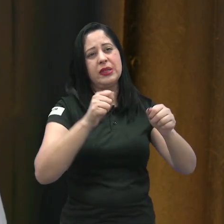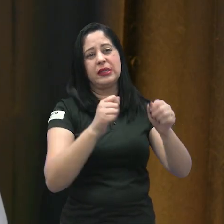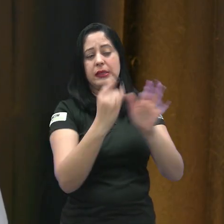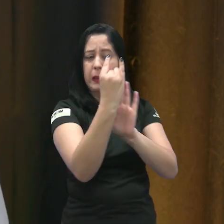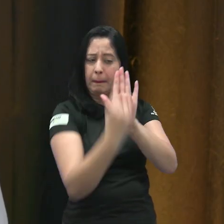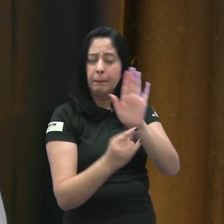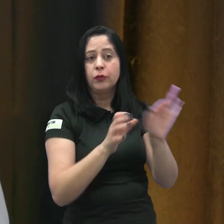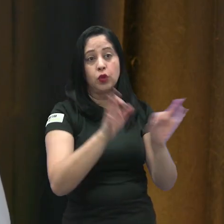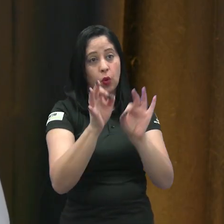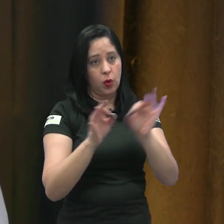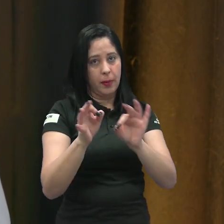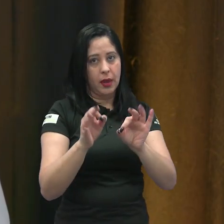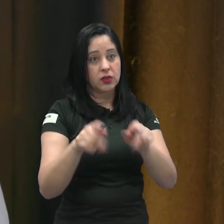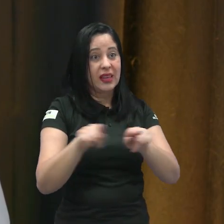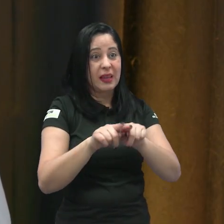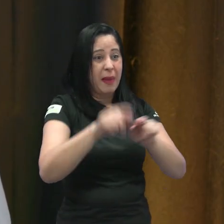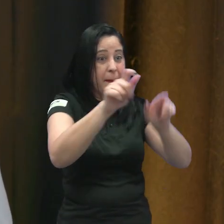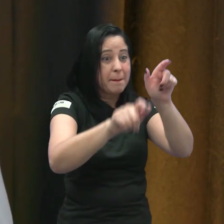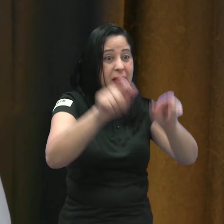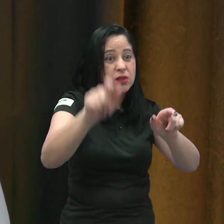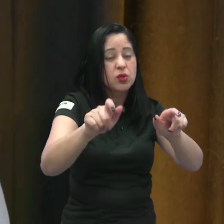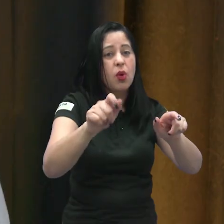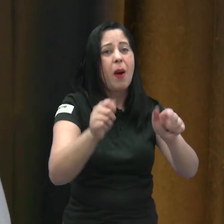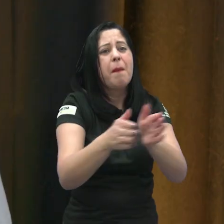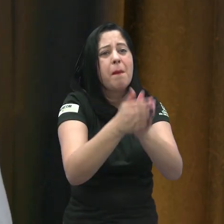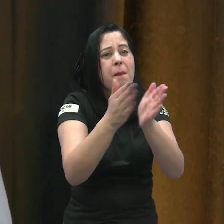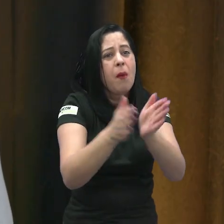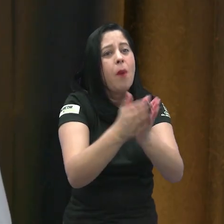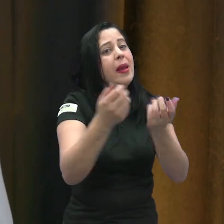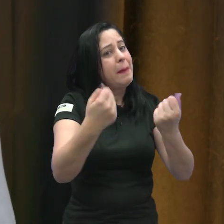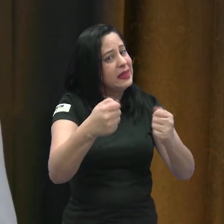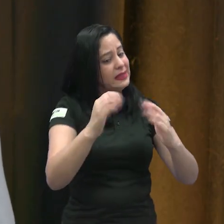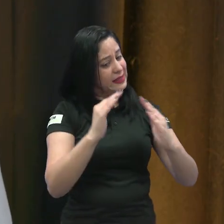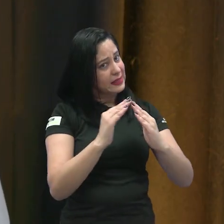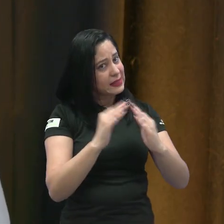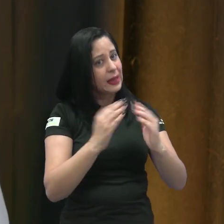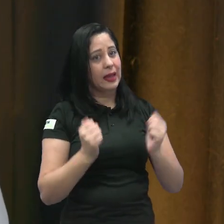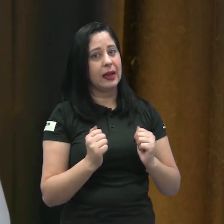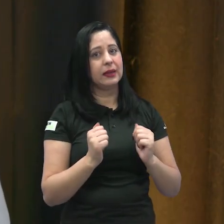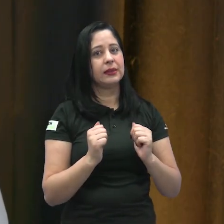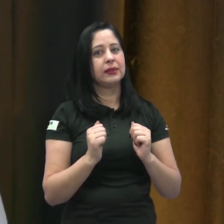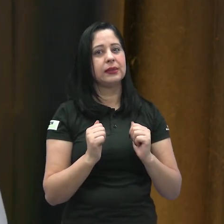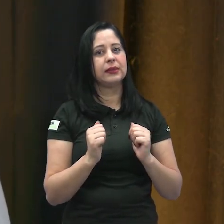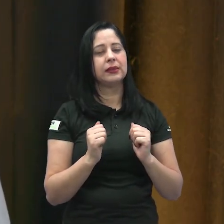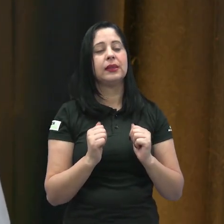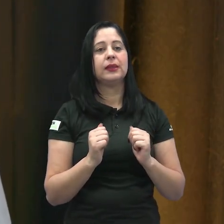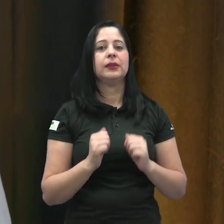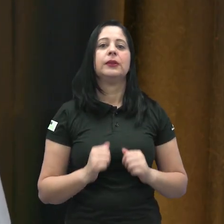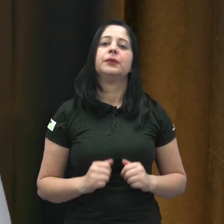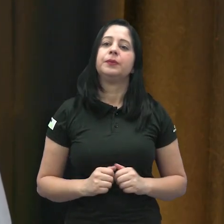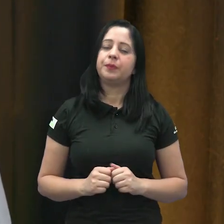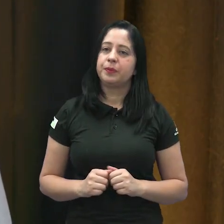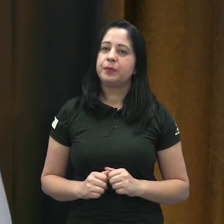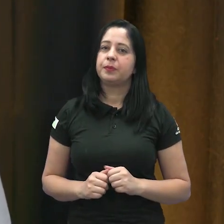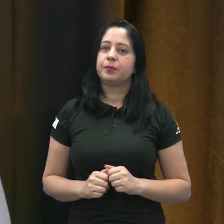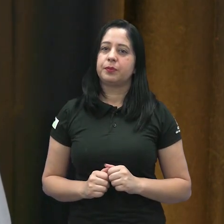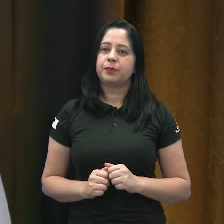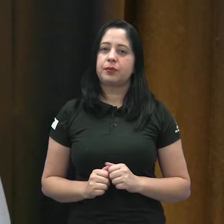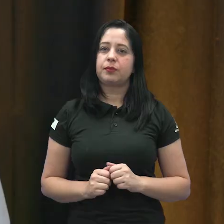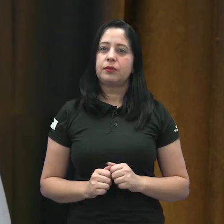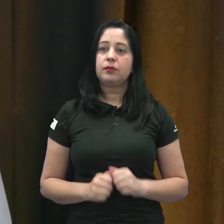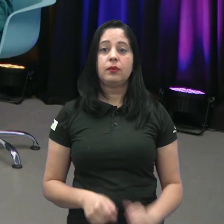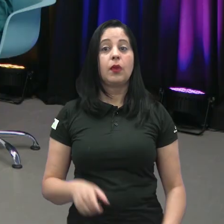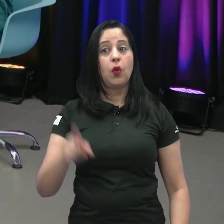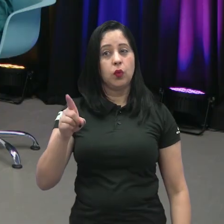sua casa. E é um sonho de todo mundo, né? Sim. Então, isso vem dessa proximidade que eu tenho com a